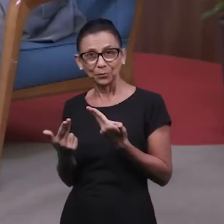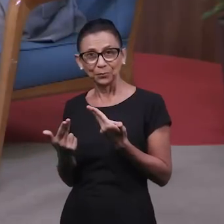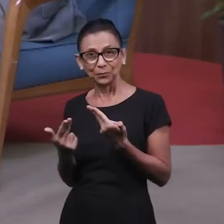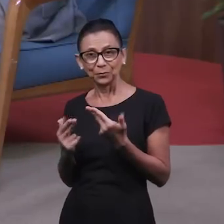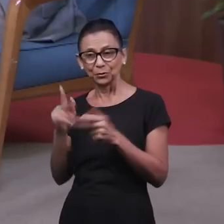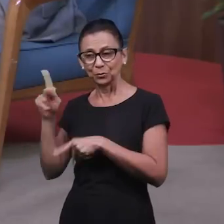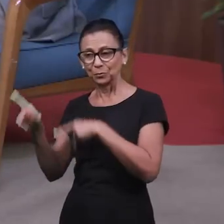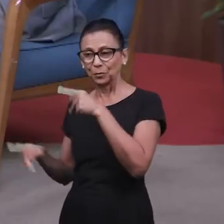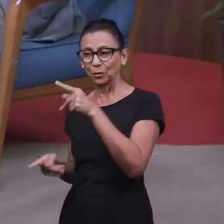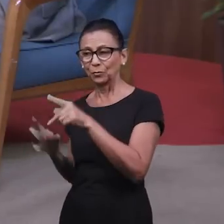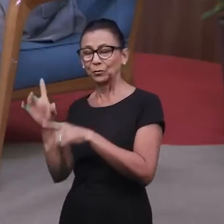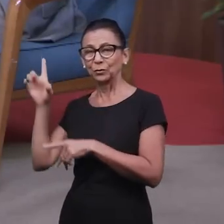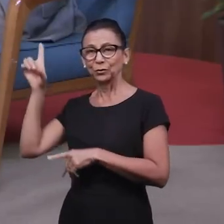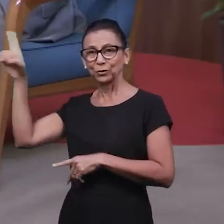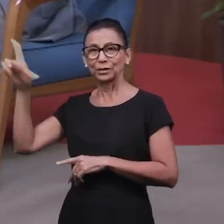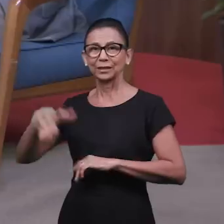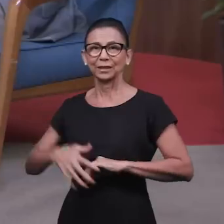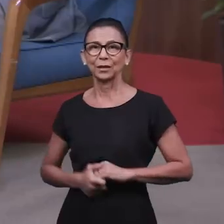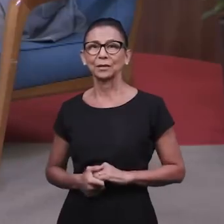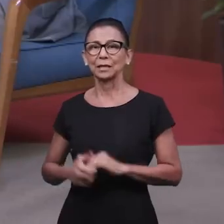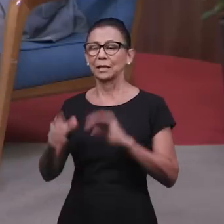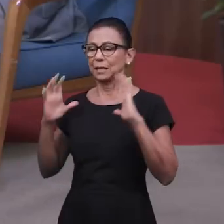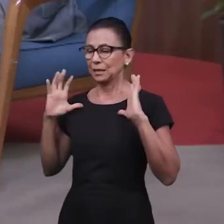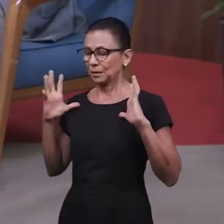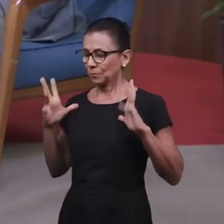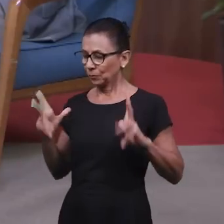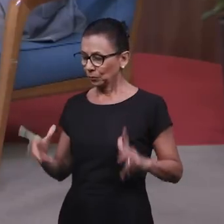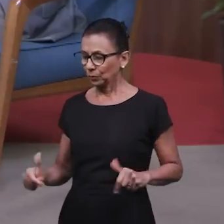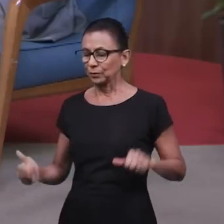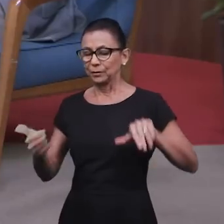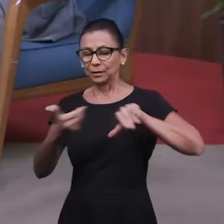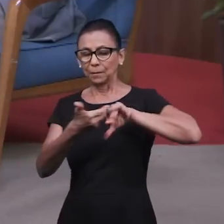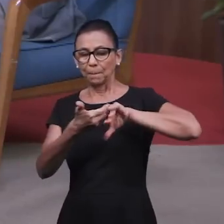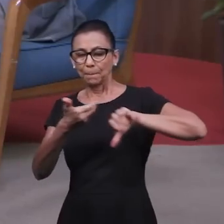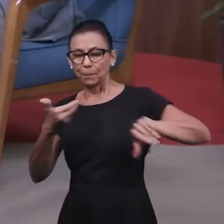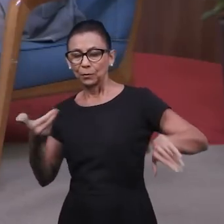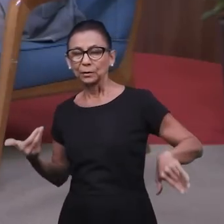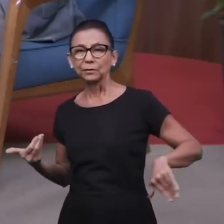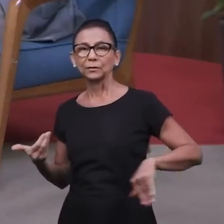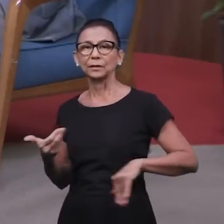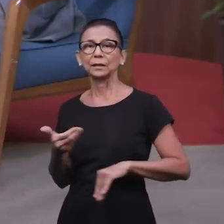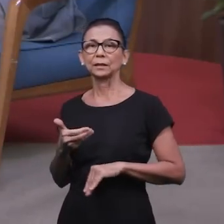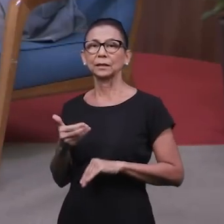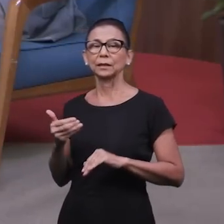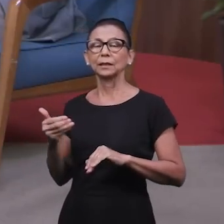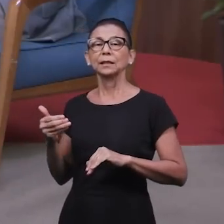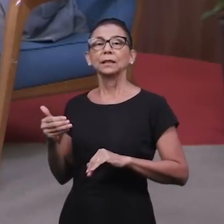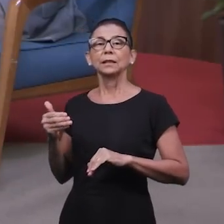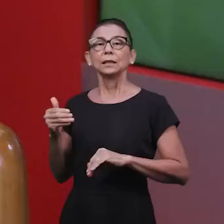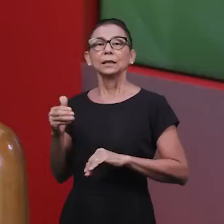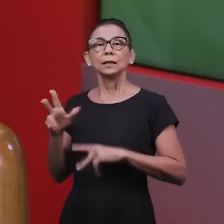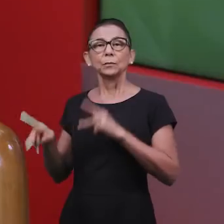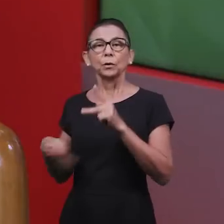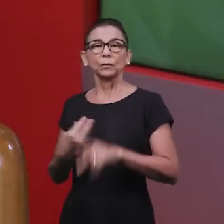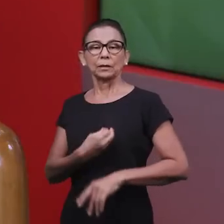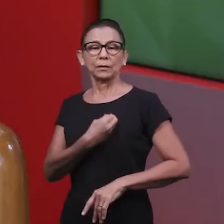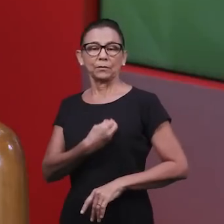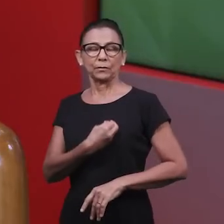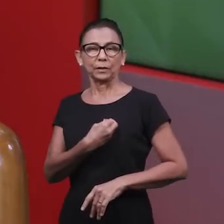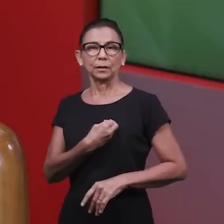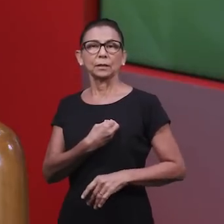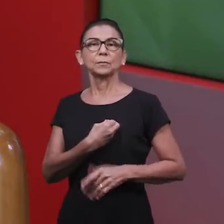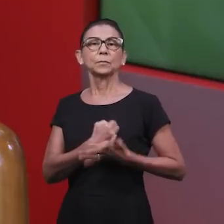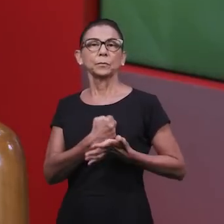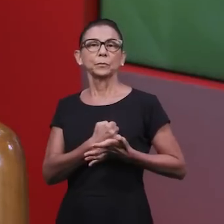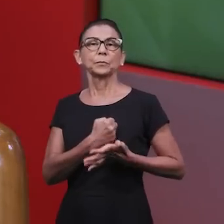falando. Ele dá vida e ele purifica, santificando a igreja. Então, quando a igreja